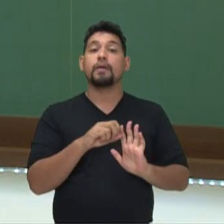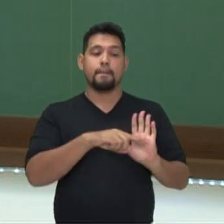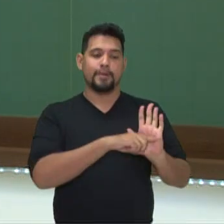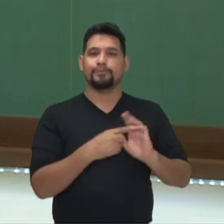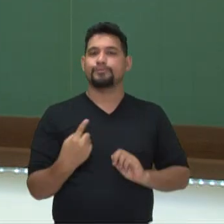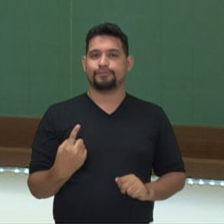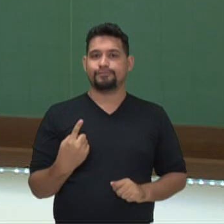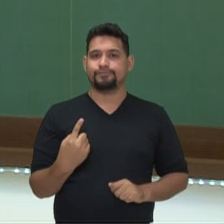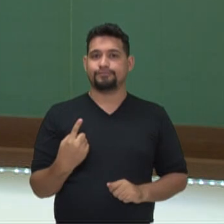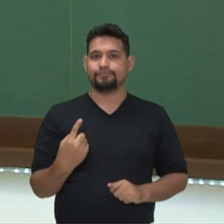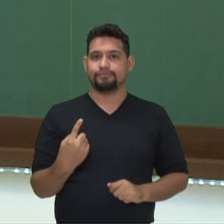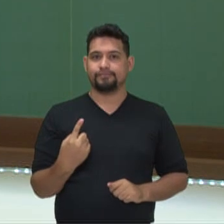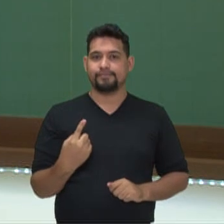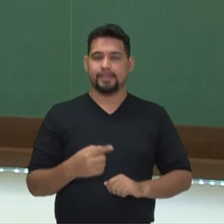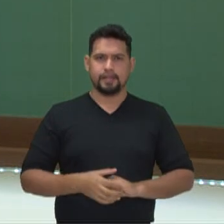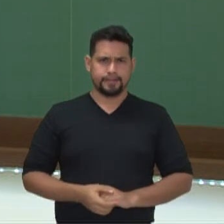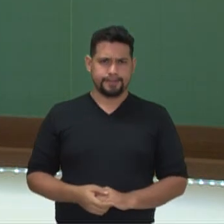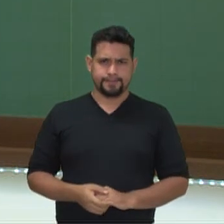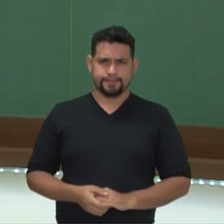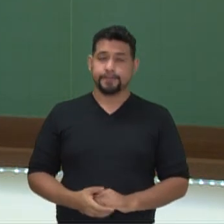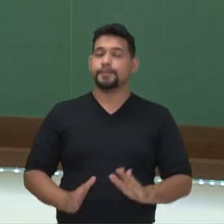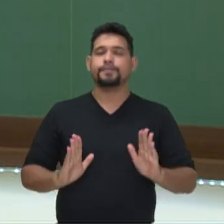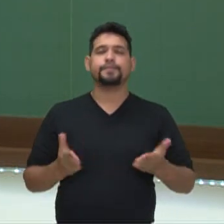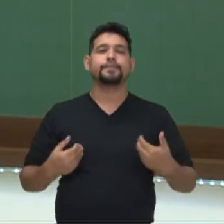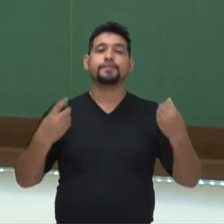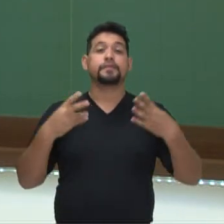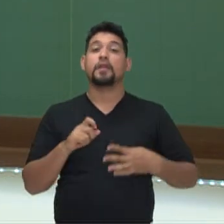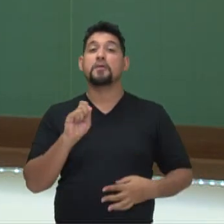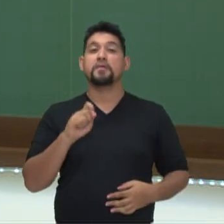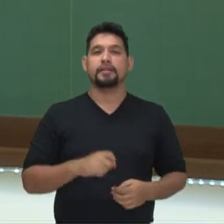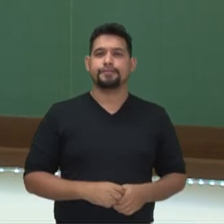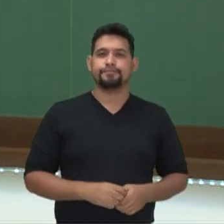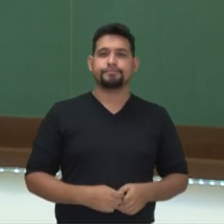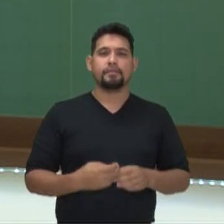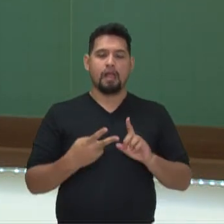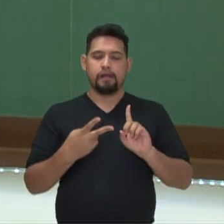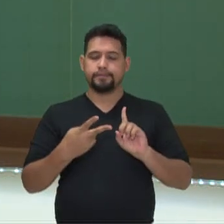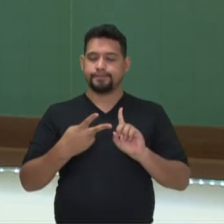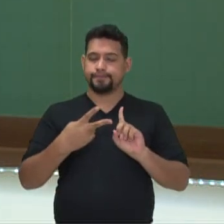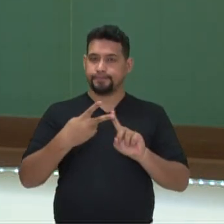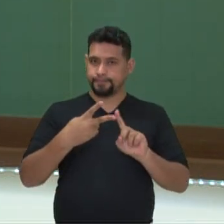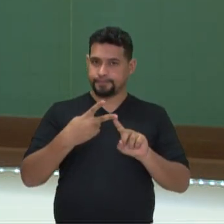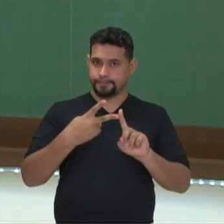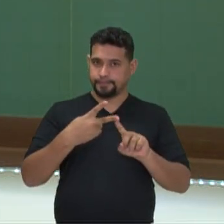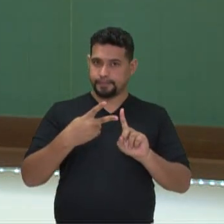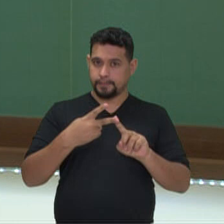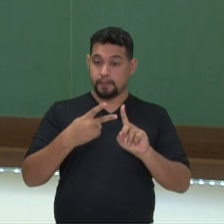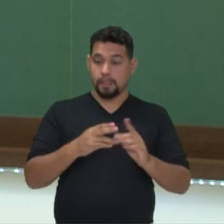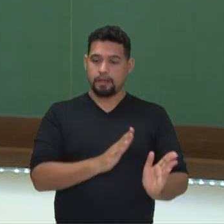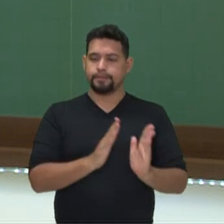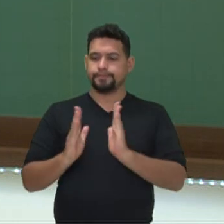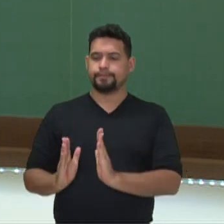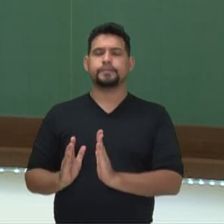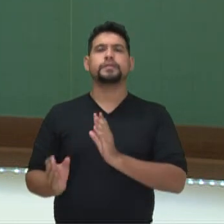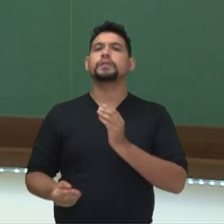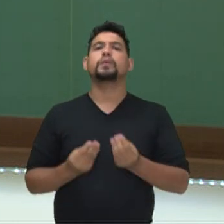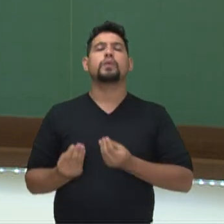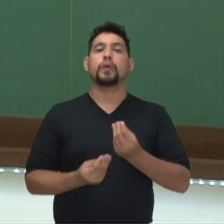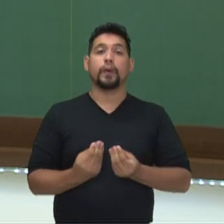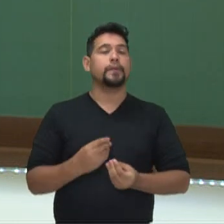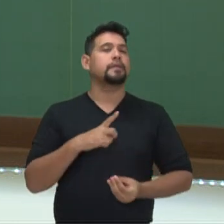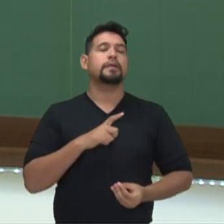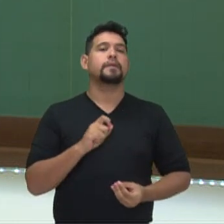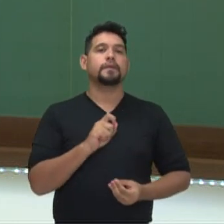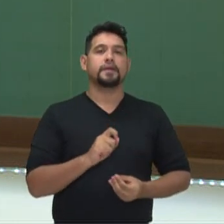menos 1, ok? Bom, vamos falar então da segunda propriedade. Na segunda propriedade, nós